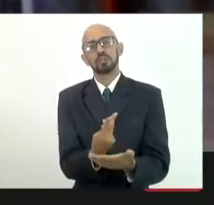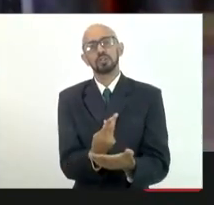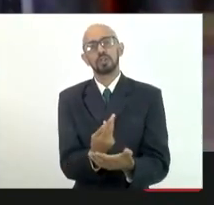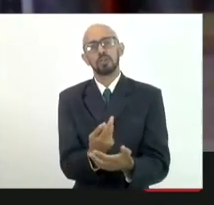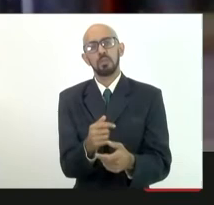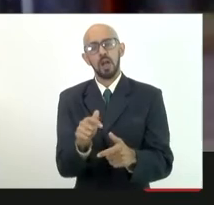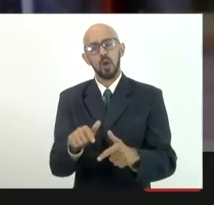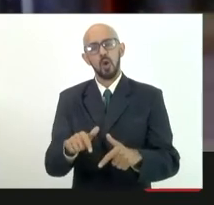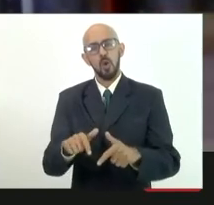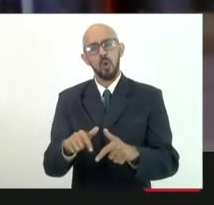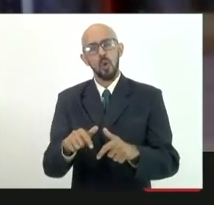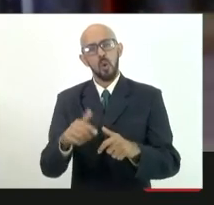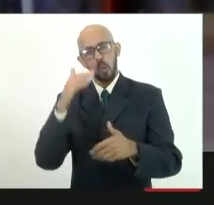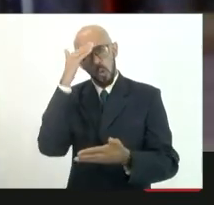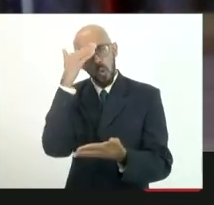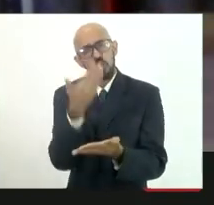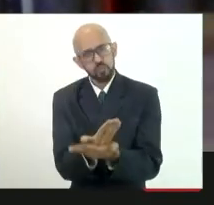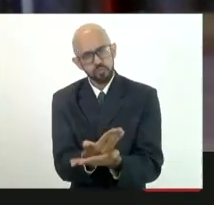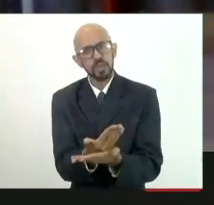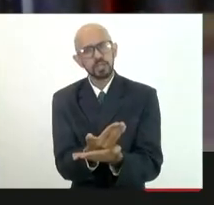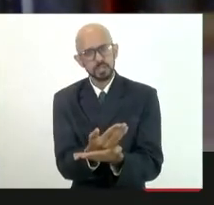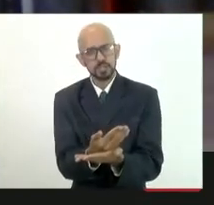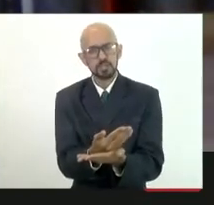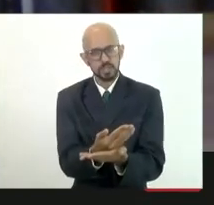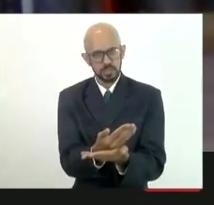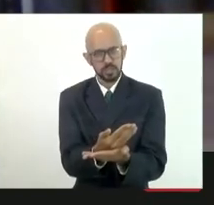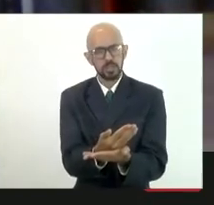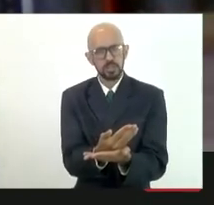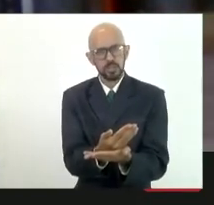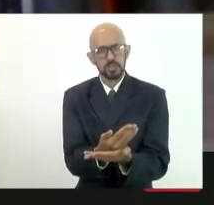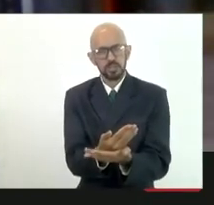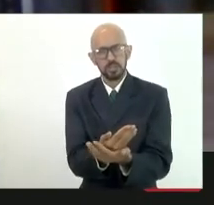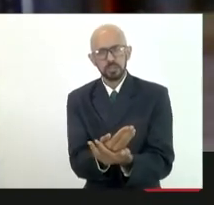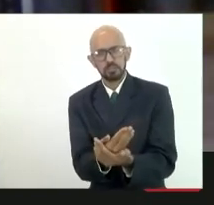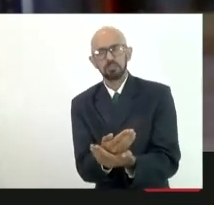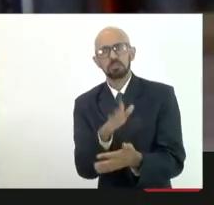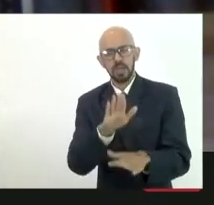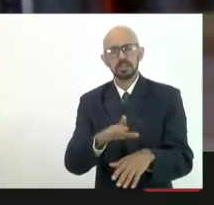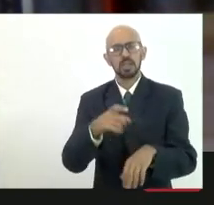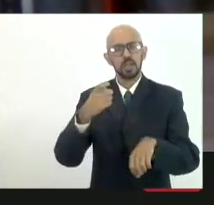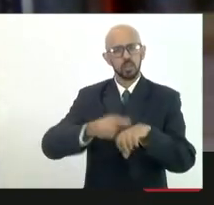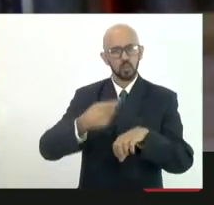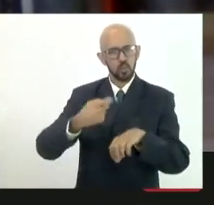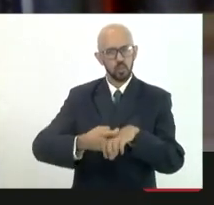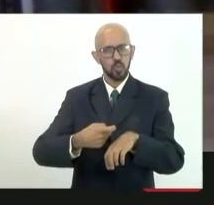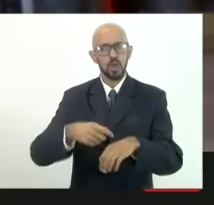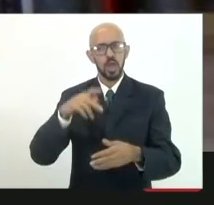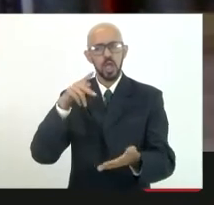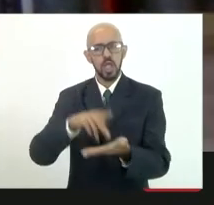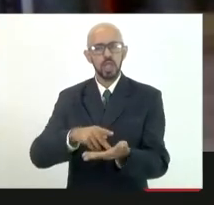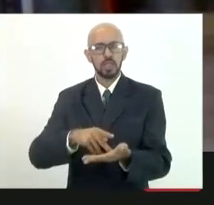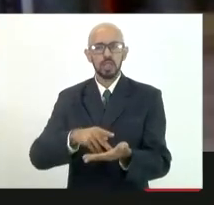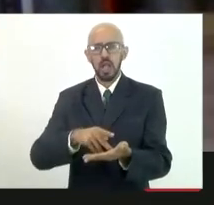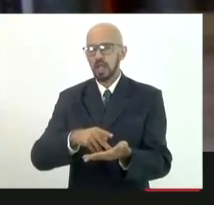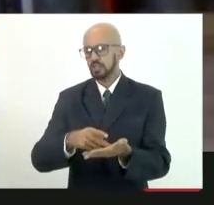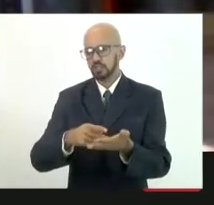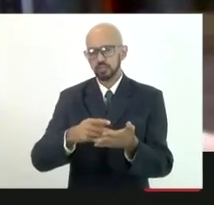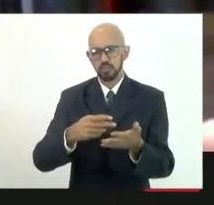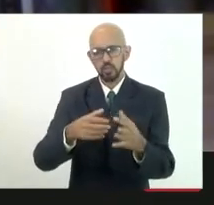desse problema, e é difícil falar isso, mas é a dura realidade. O que a gente assiste